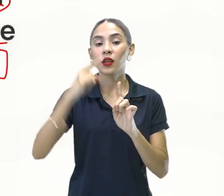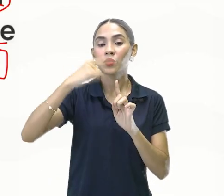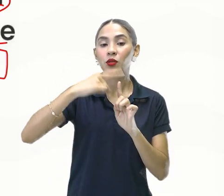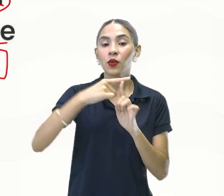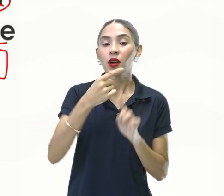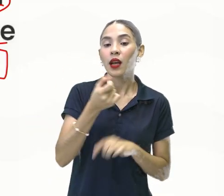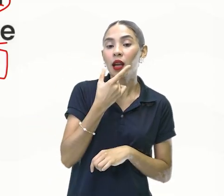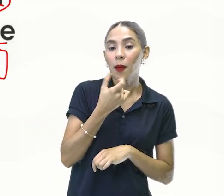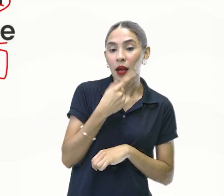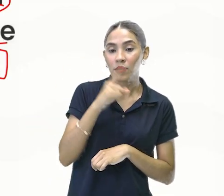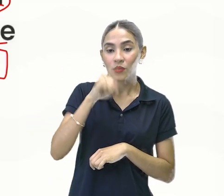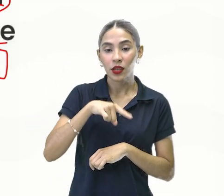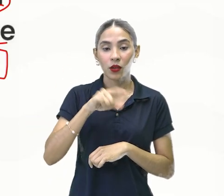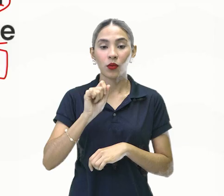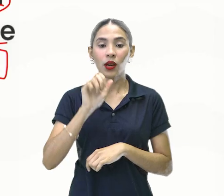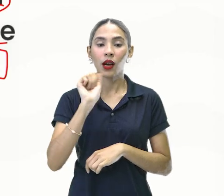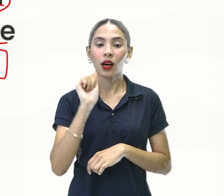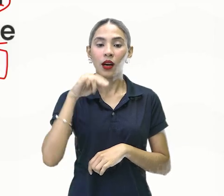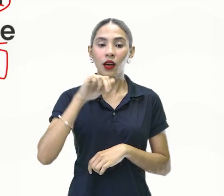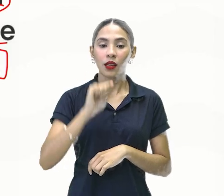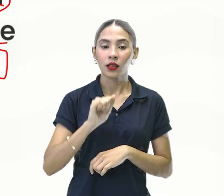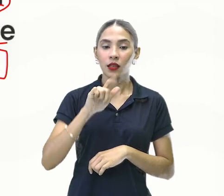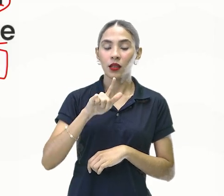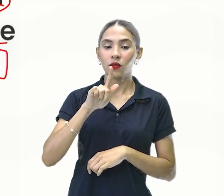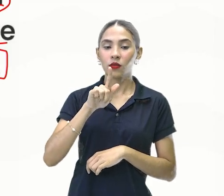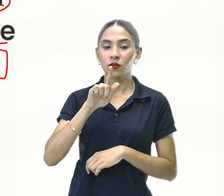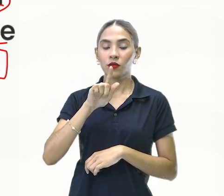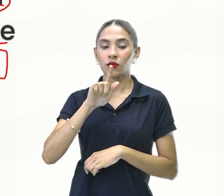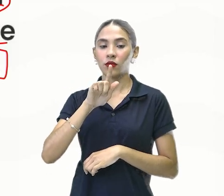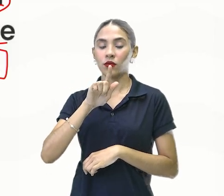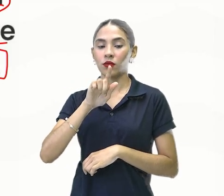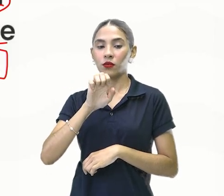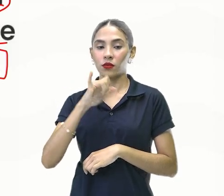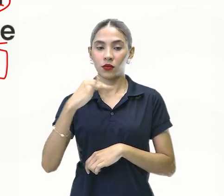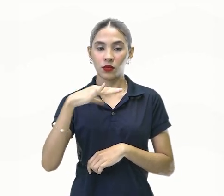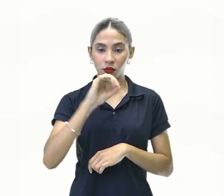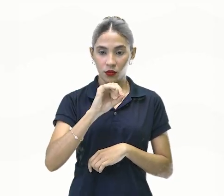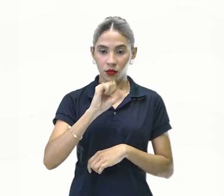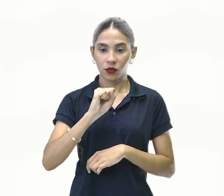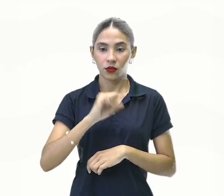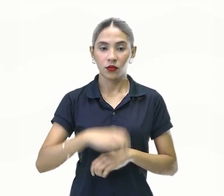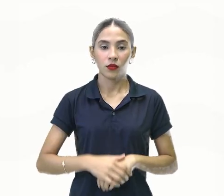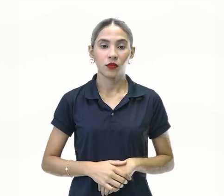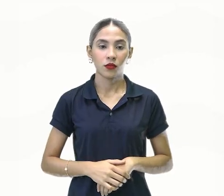tipo de remédio, que é um analgésico. Aí, na sequência,